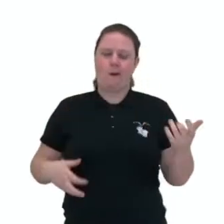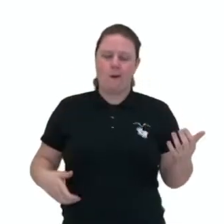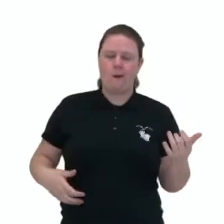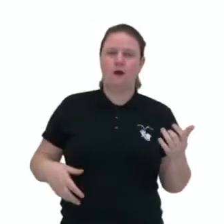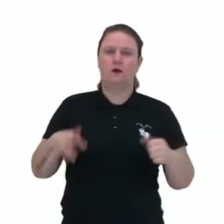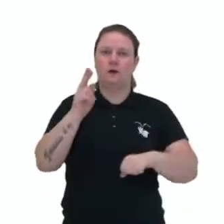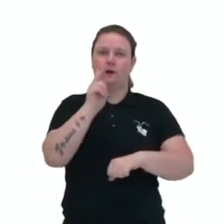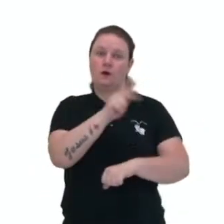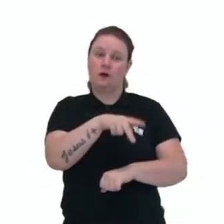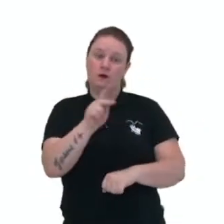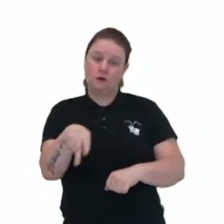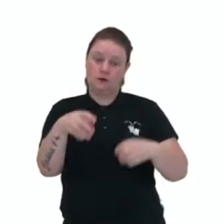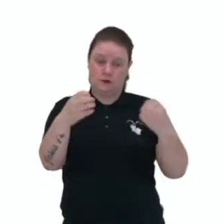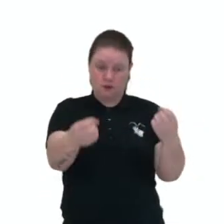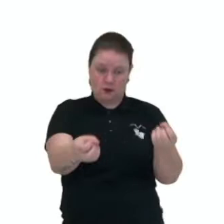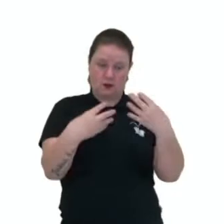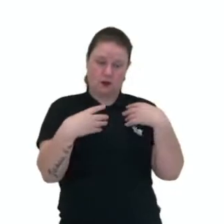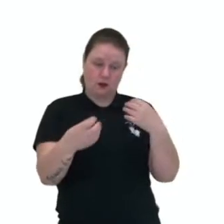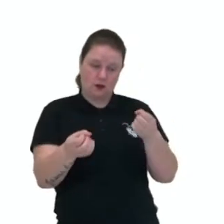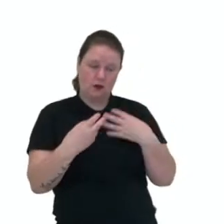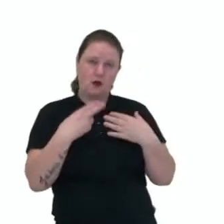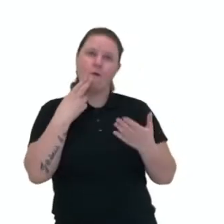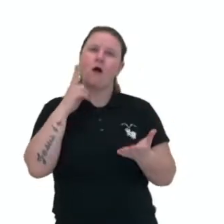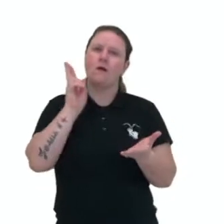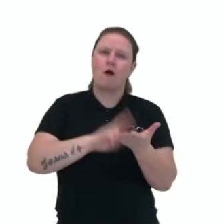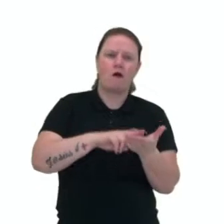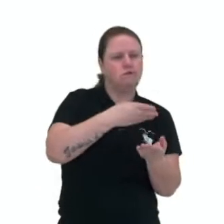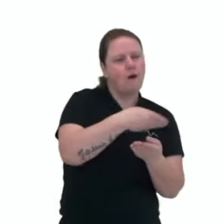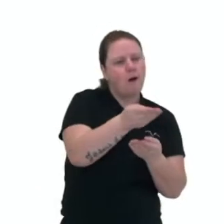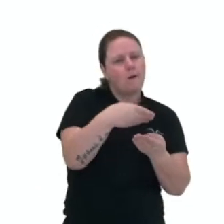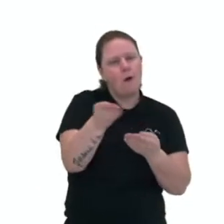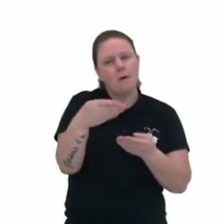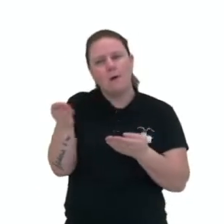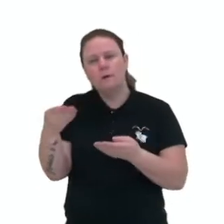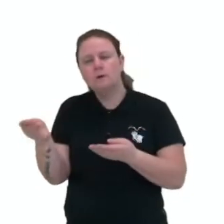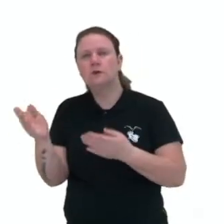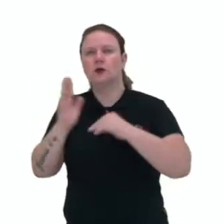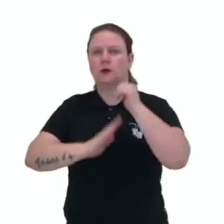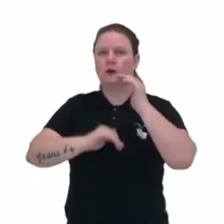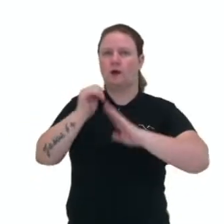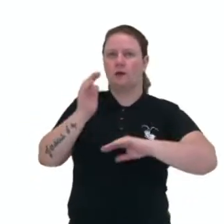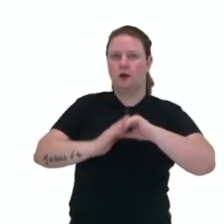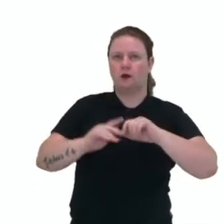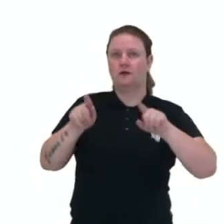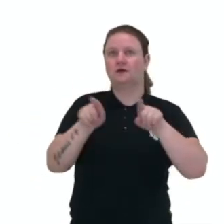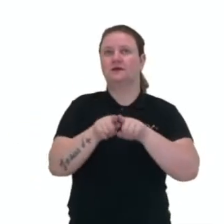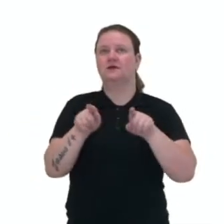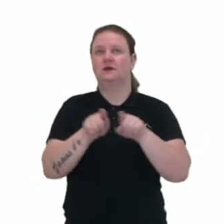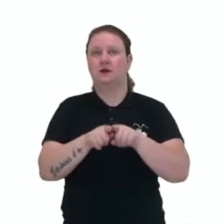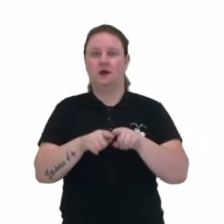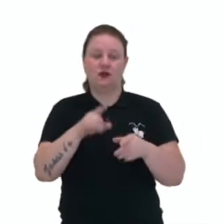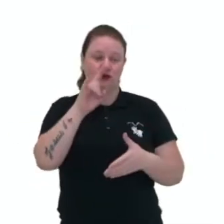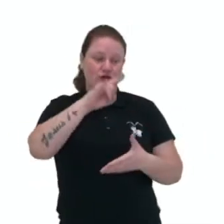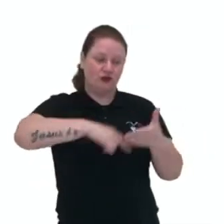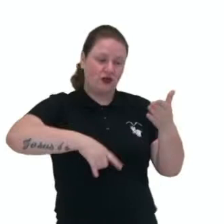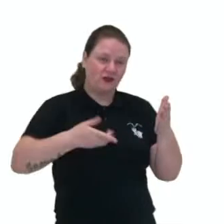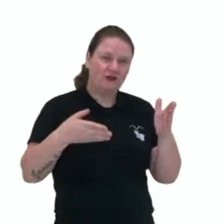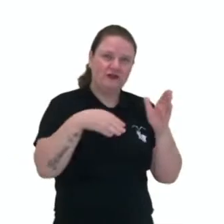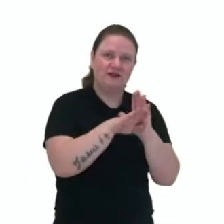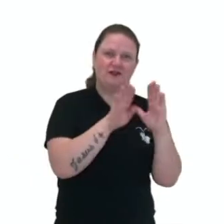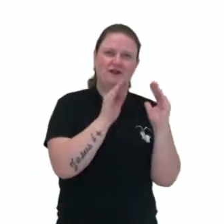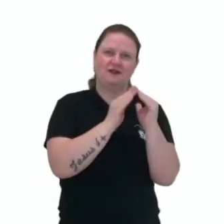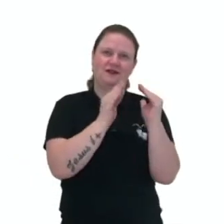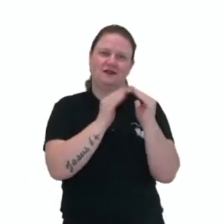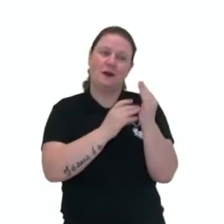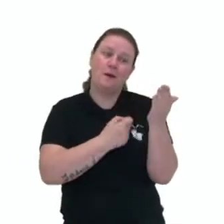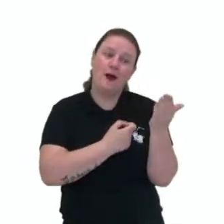professora é que me ensinou. Super carteiro, o que é que faz? Manda carta e manda conta para a mamãe e para o papai.